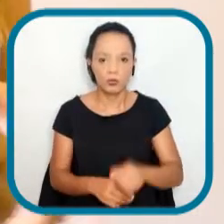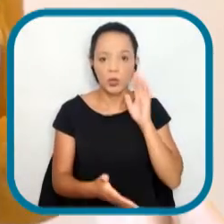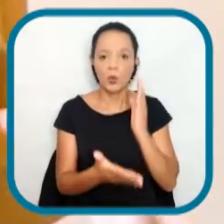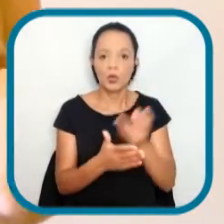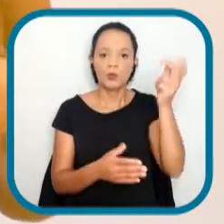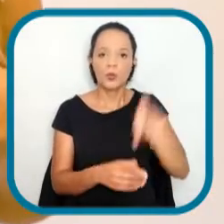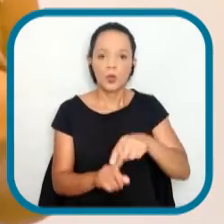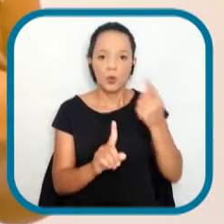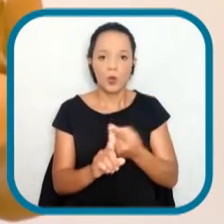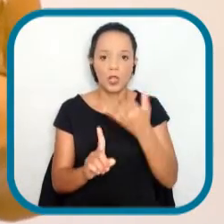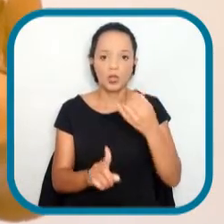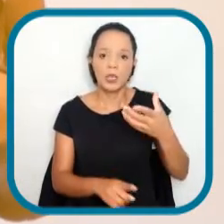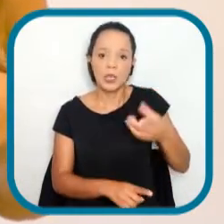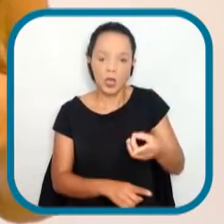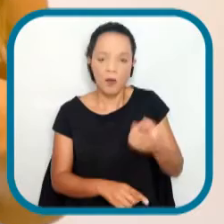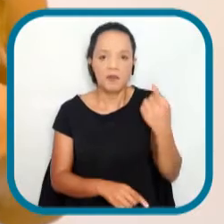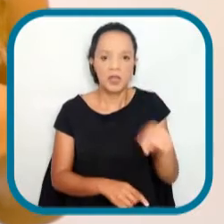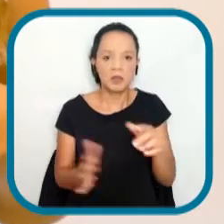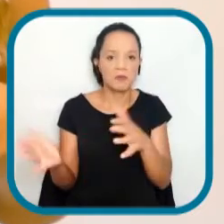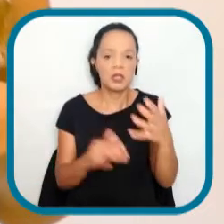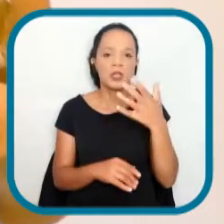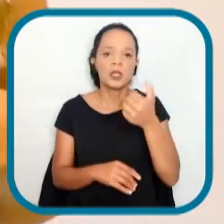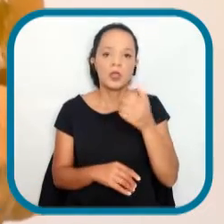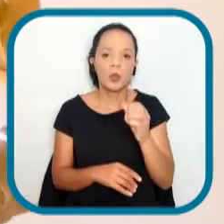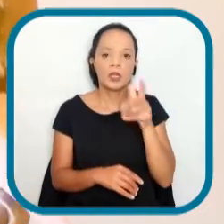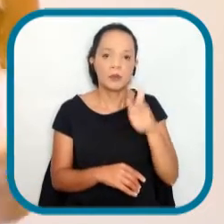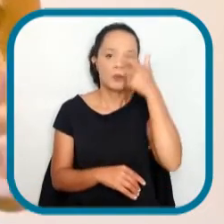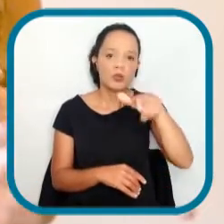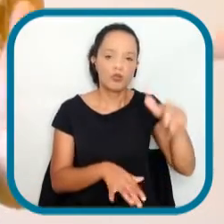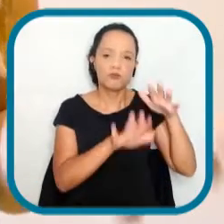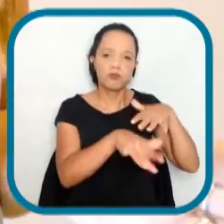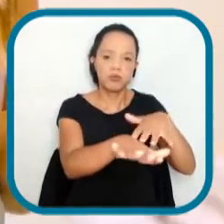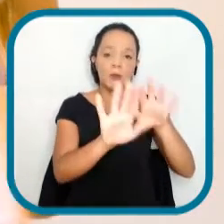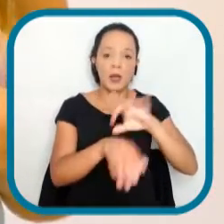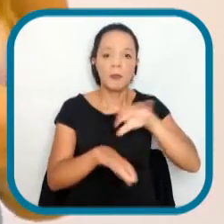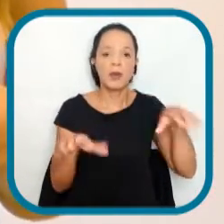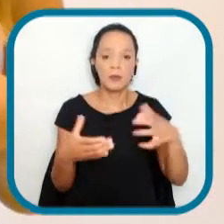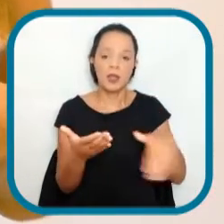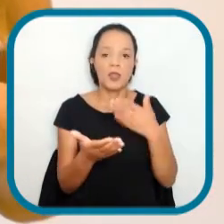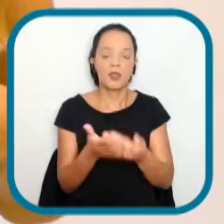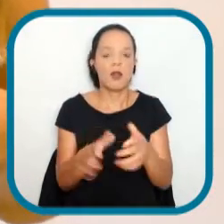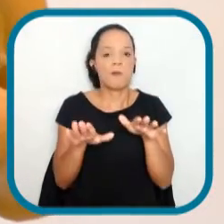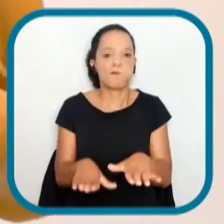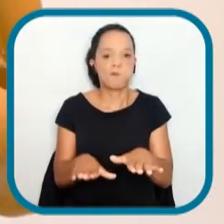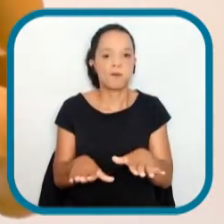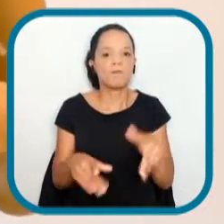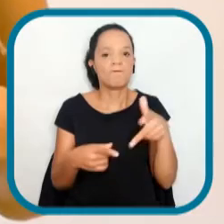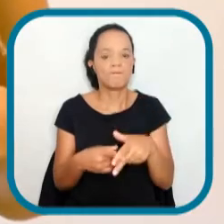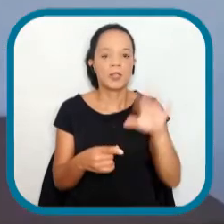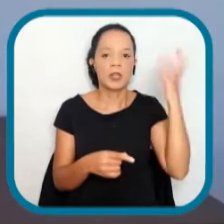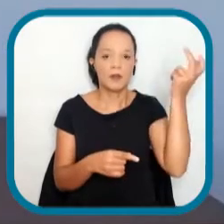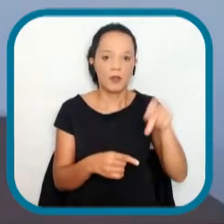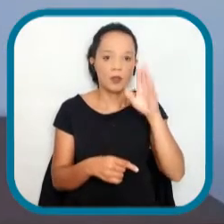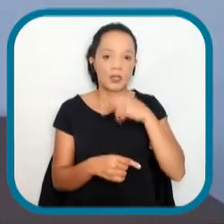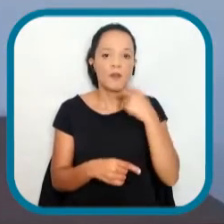anos. A última edição, em 2019, contou com cerca de 50.000 pessoas, mas a pandemia fez uma pausa no